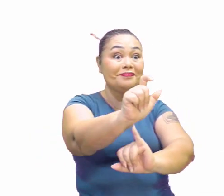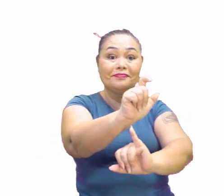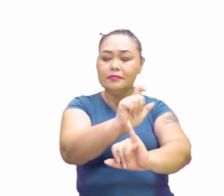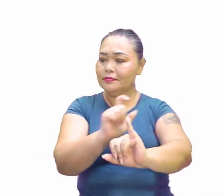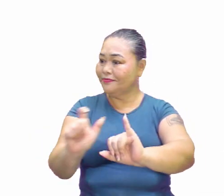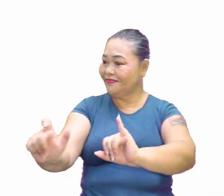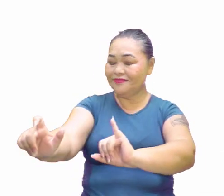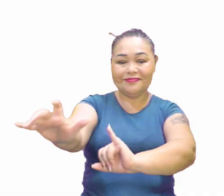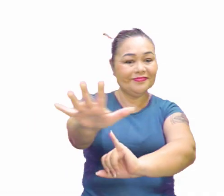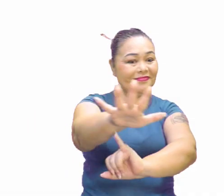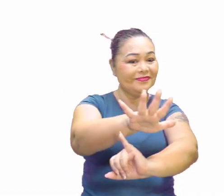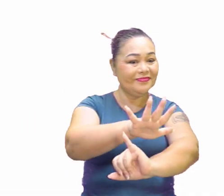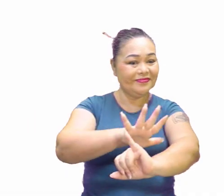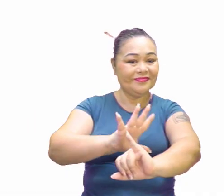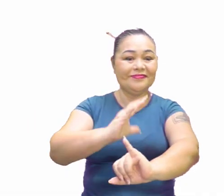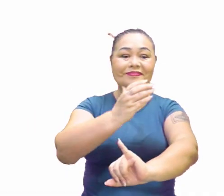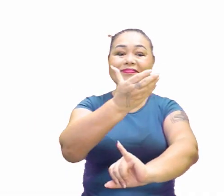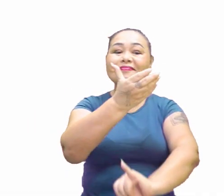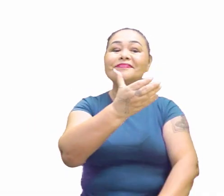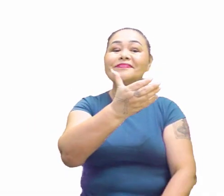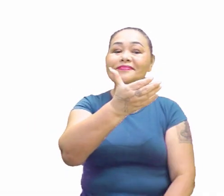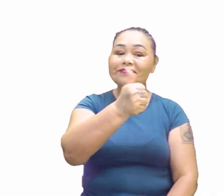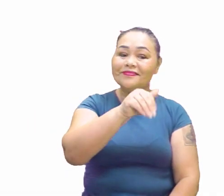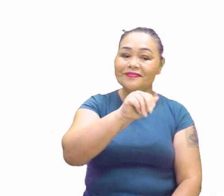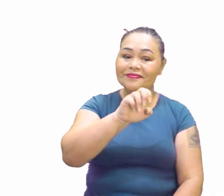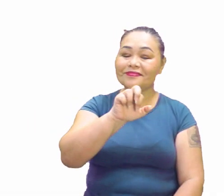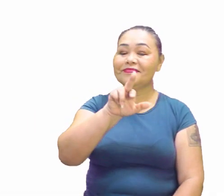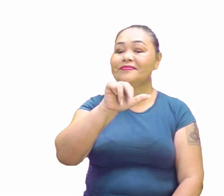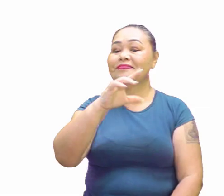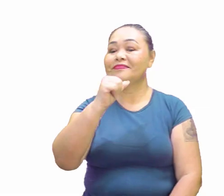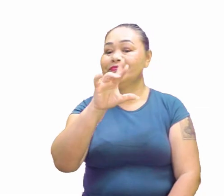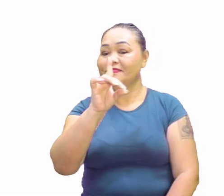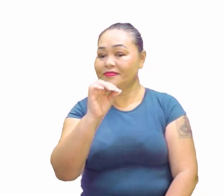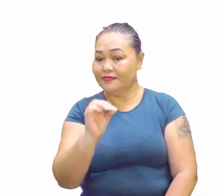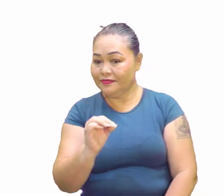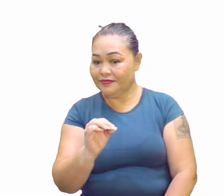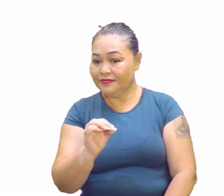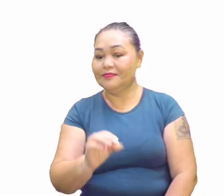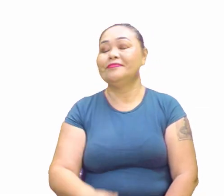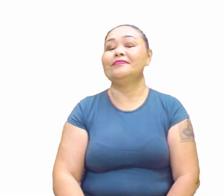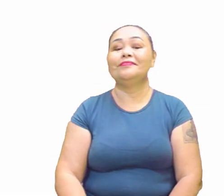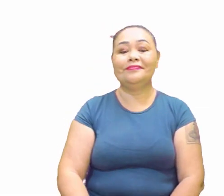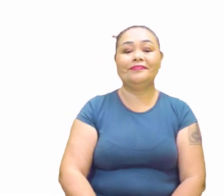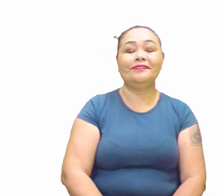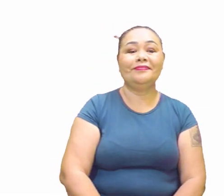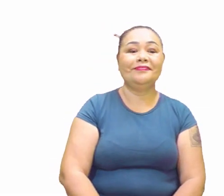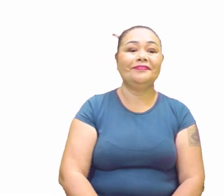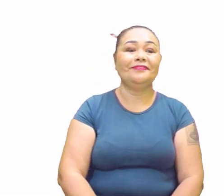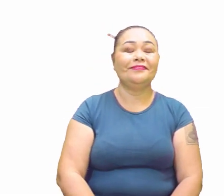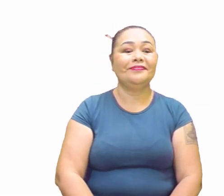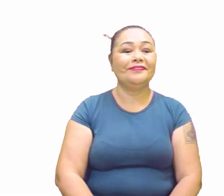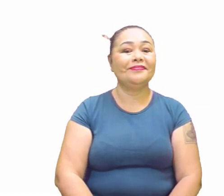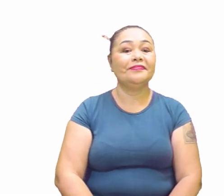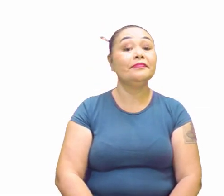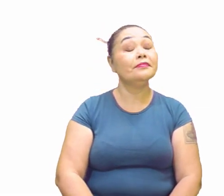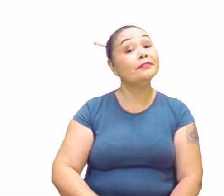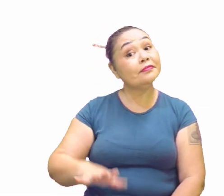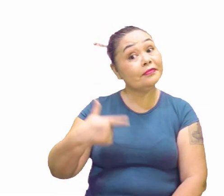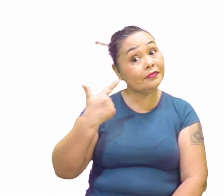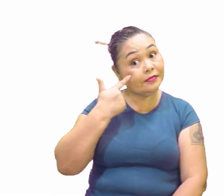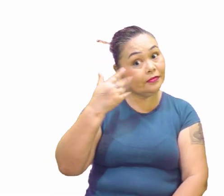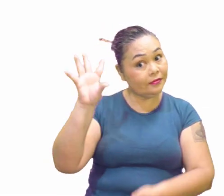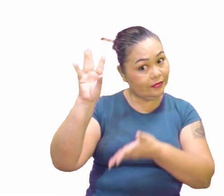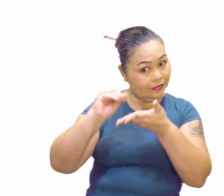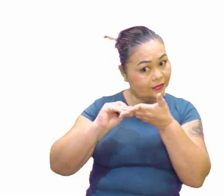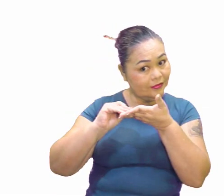por todos os lados. Aí já tem, né, o conceito de Cassiano Ricardo. Vamos